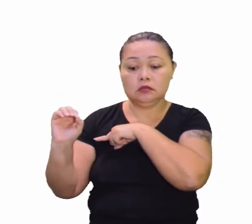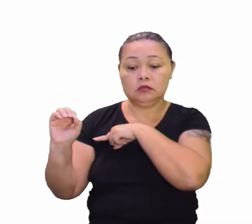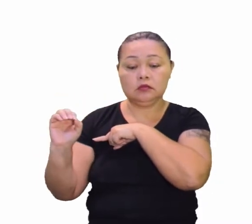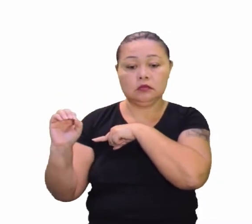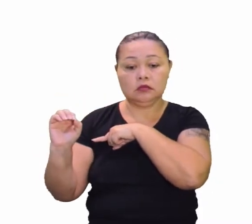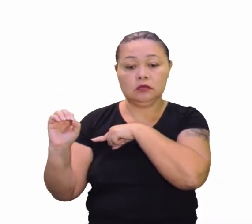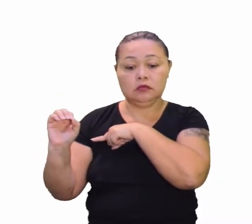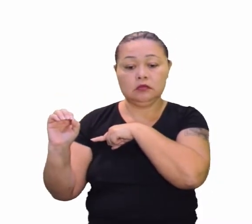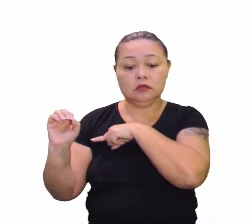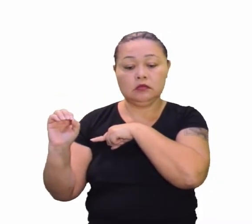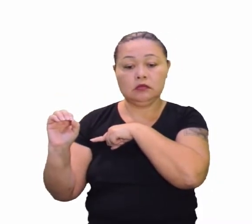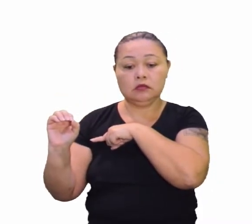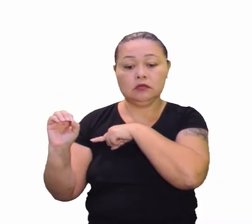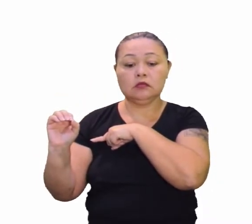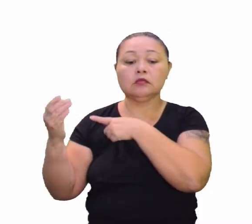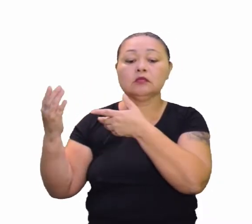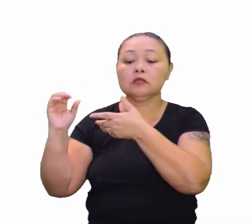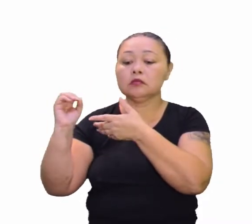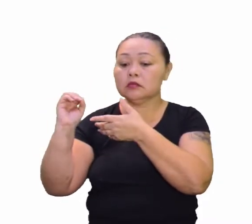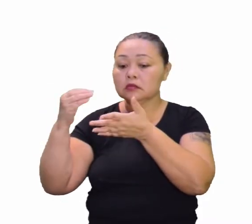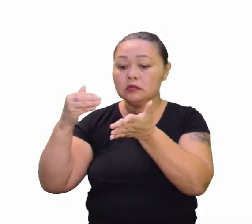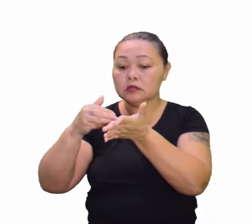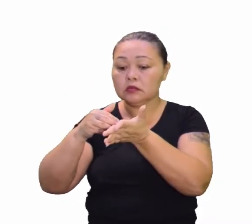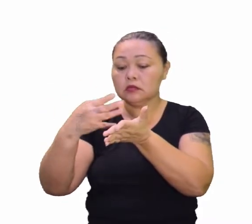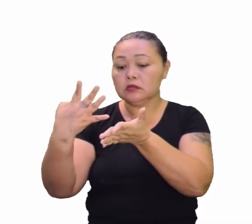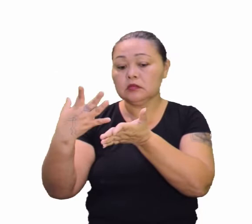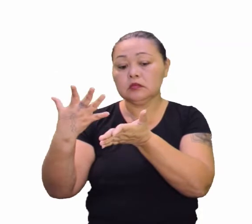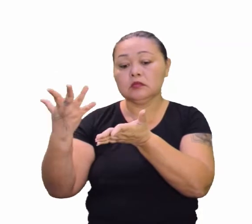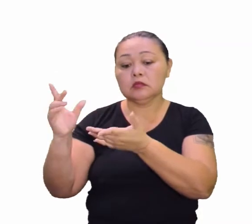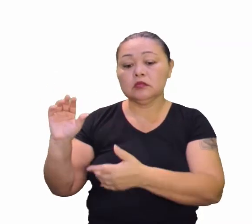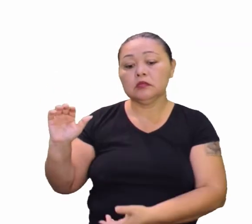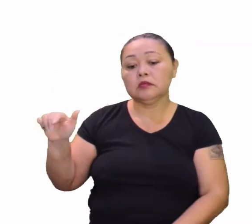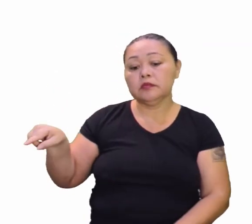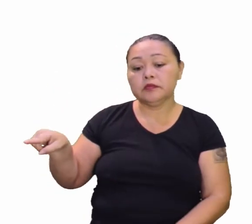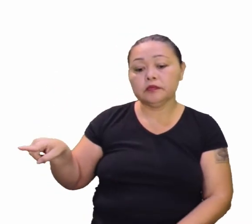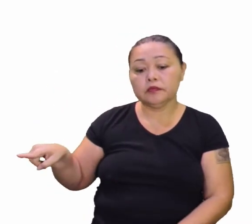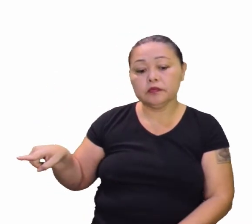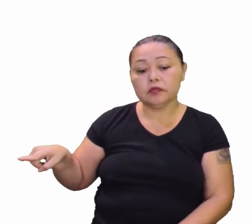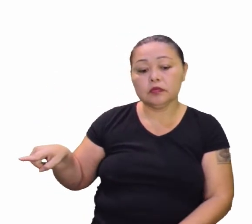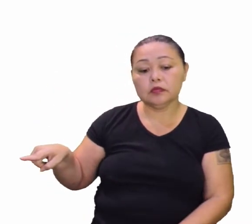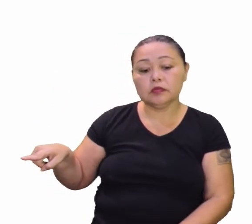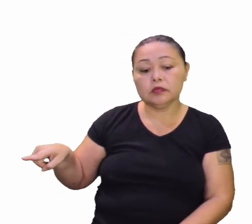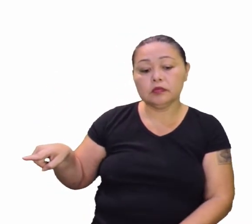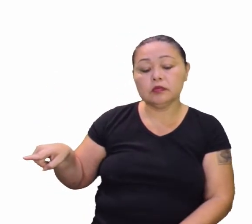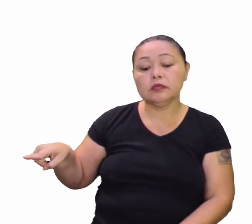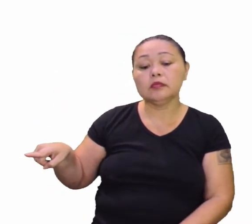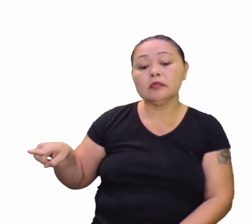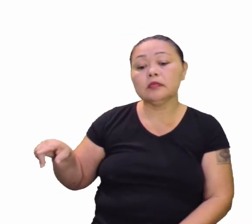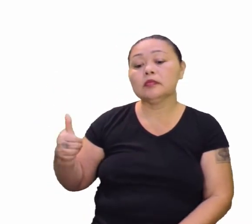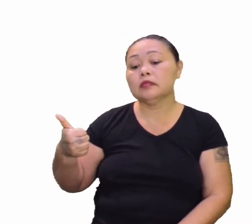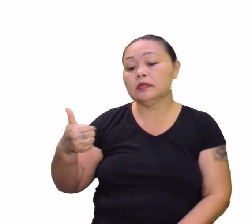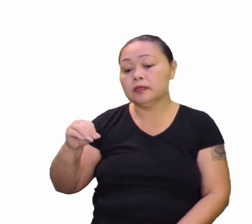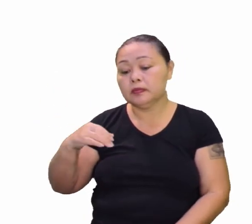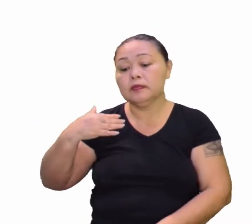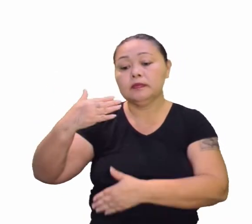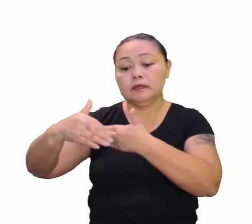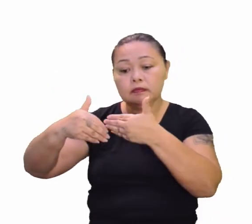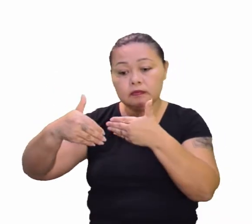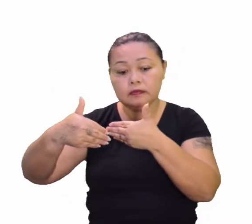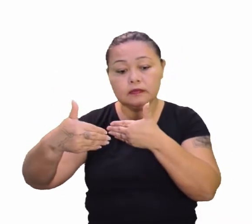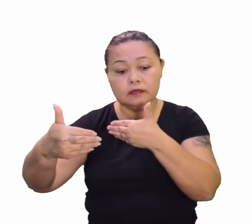2000. Olha, de 0 a 4 anos, 5,7%. Olha, em 10 anos,